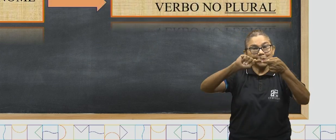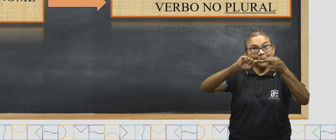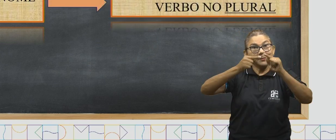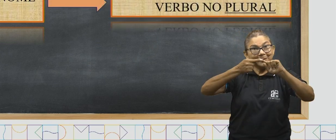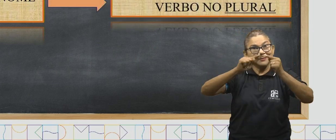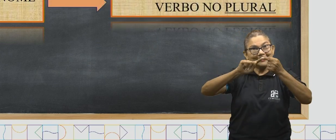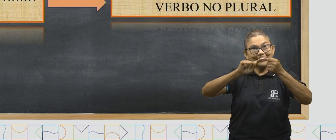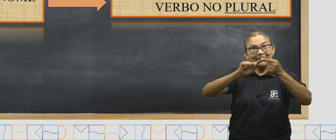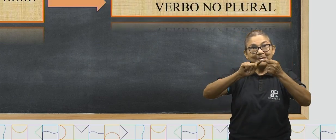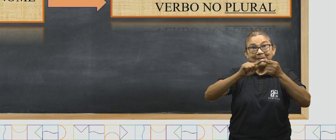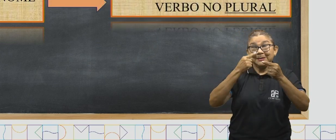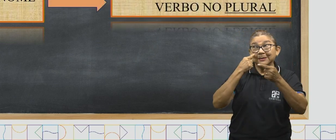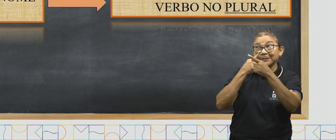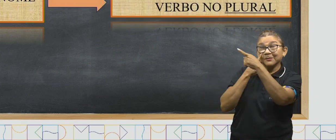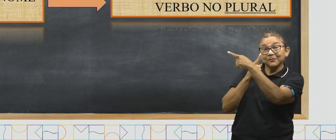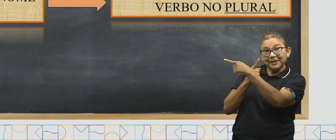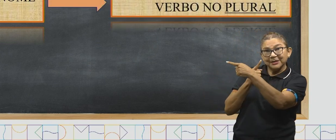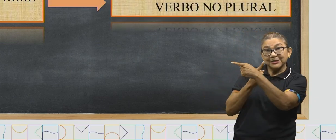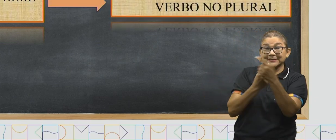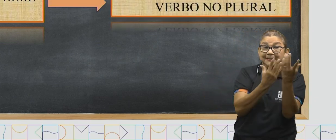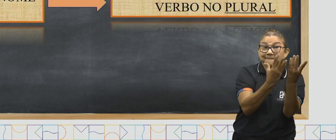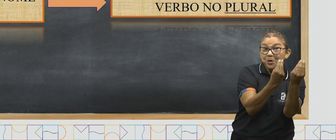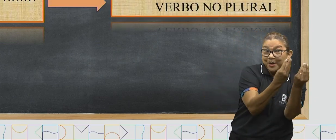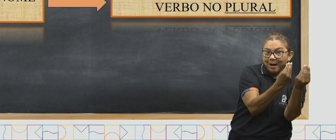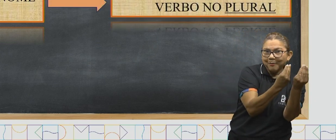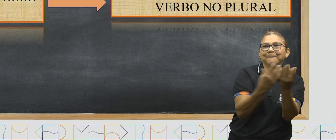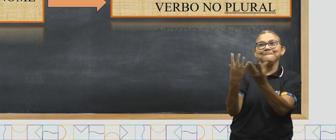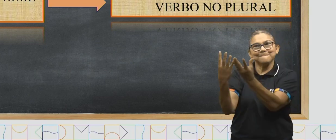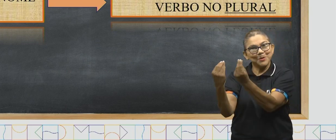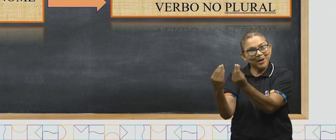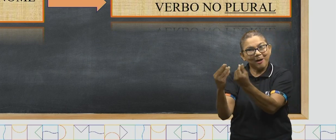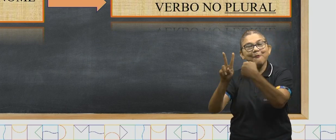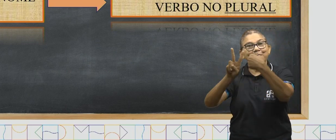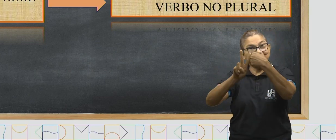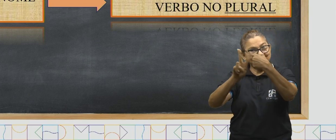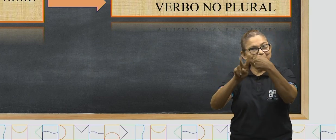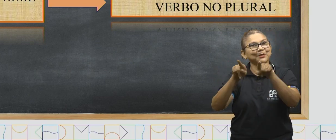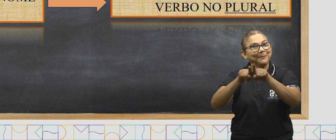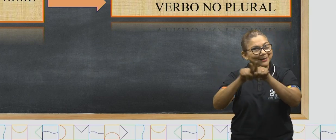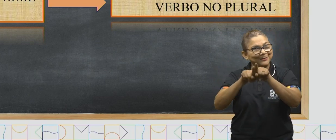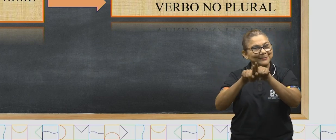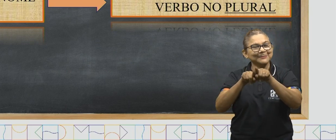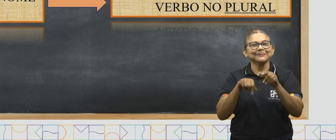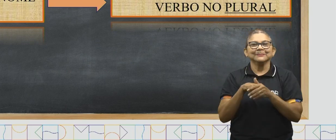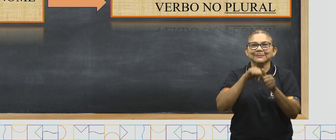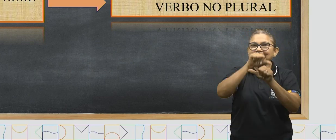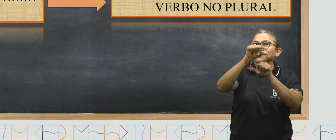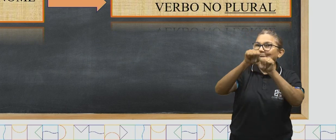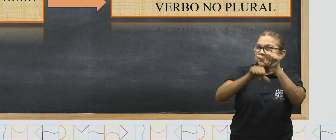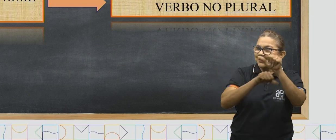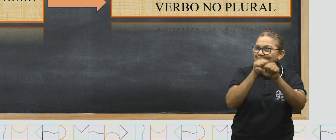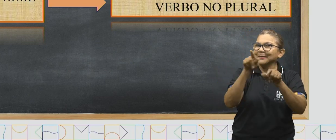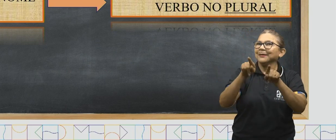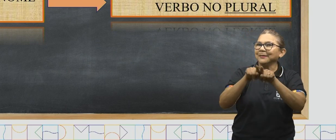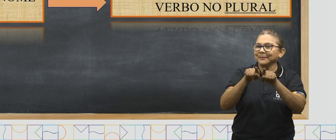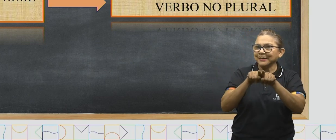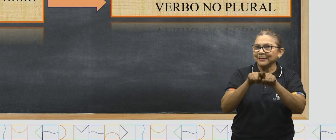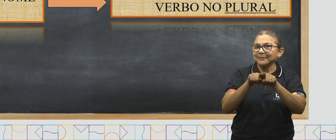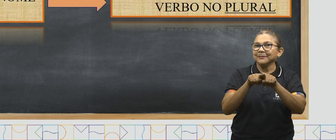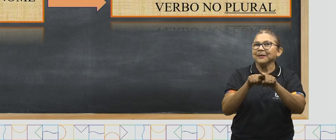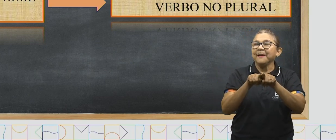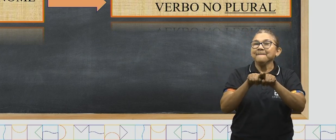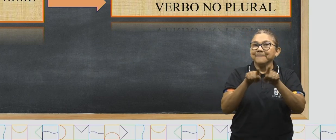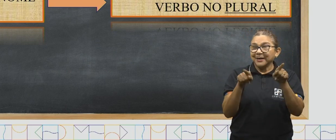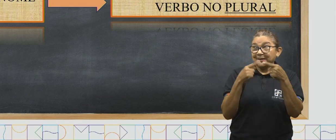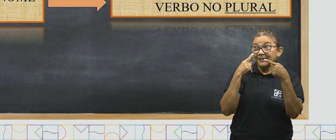deve ficar no plural. Existem mais casos especiais sobre concordância, mas por enquanto